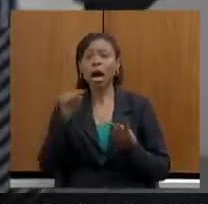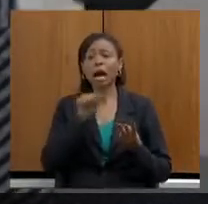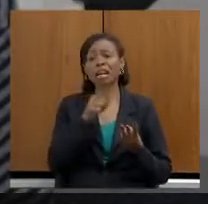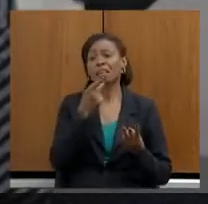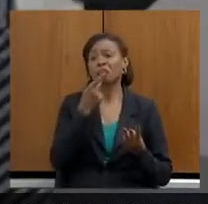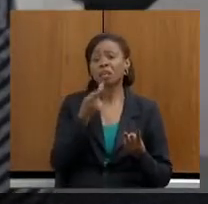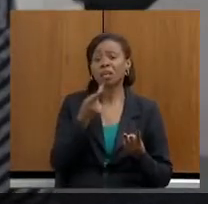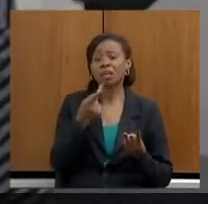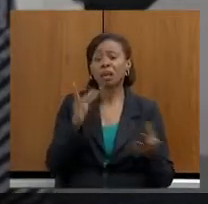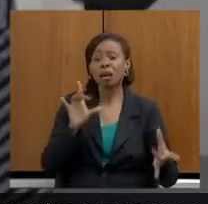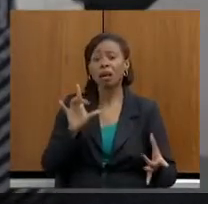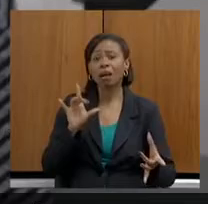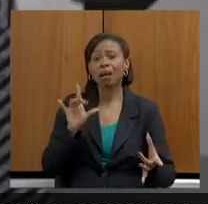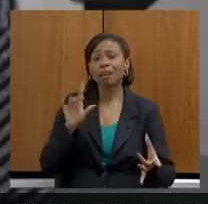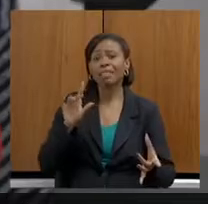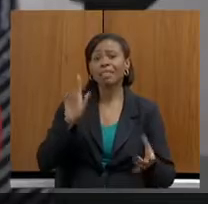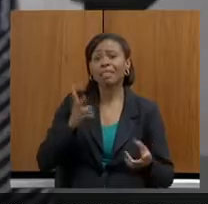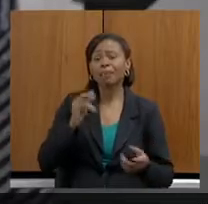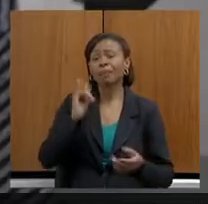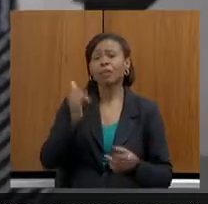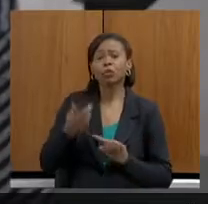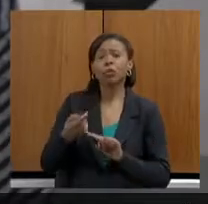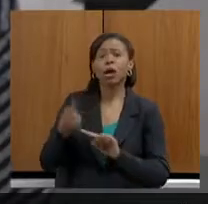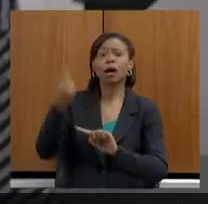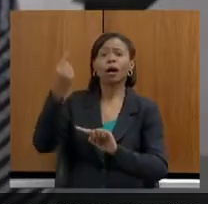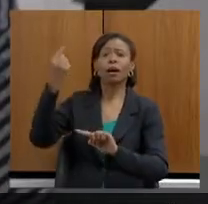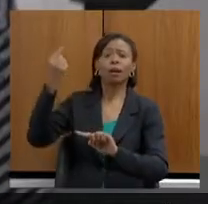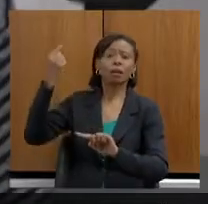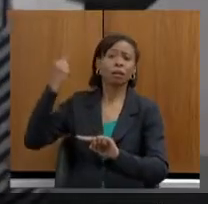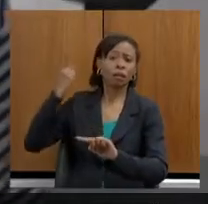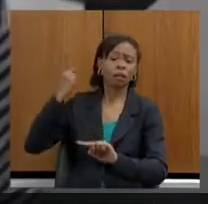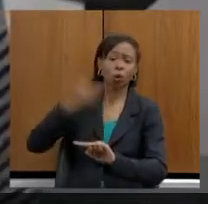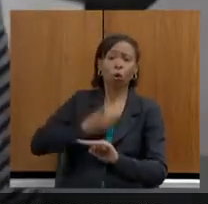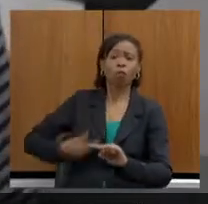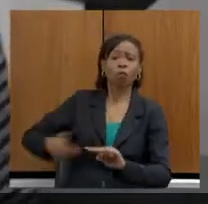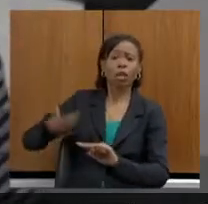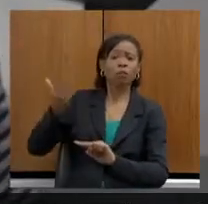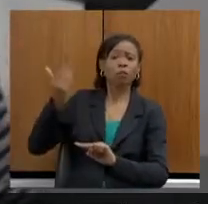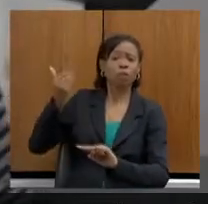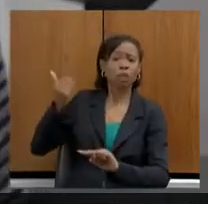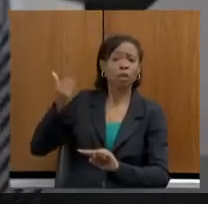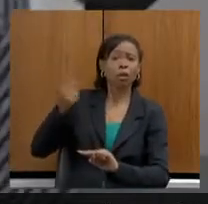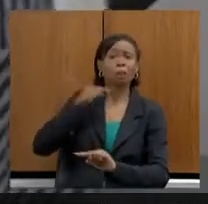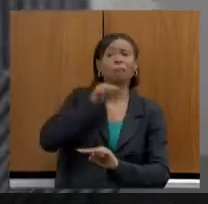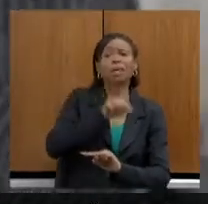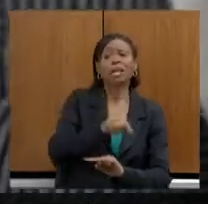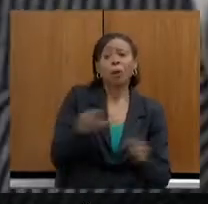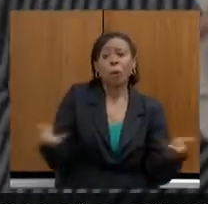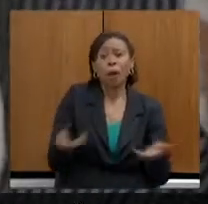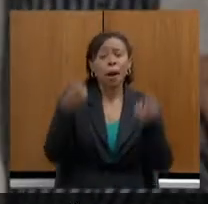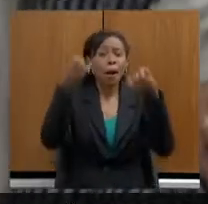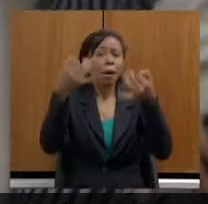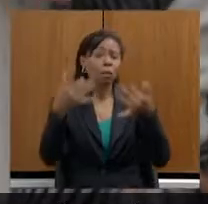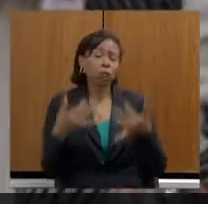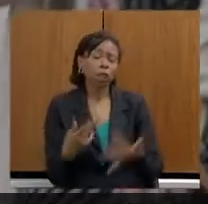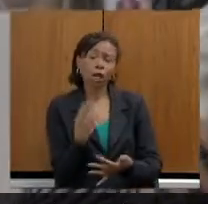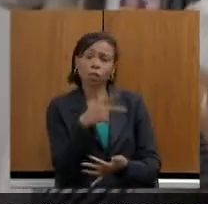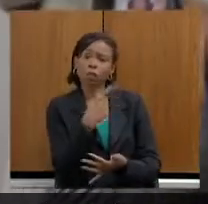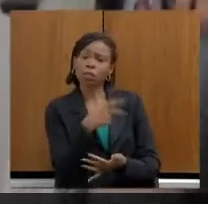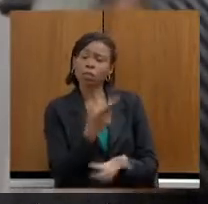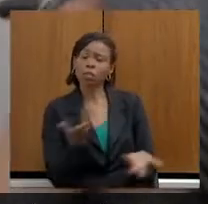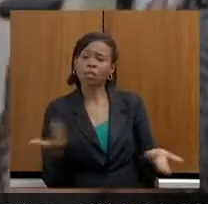anterior para justificar uma ação que é dele que ele responda pelos seus 3 anos e os governos